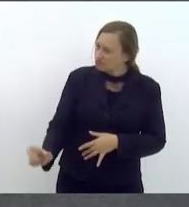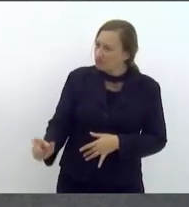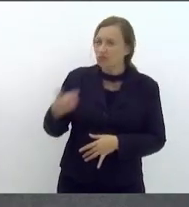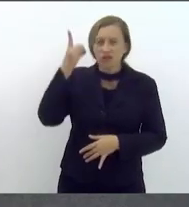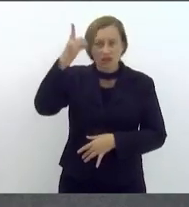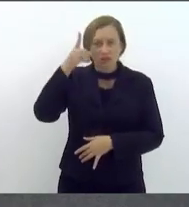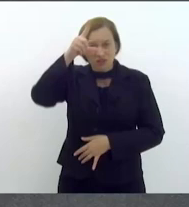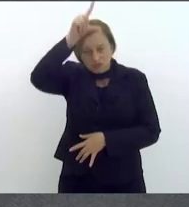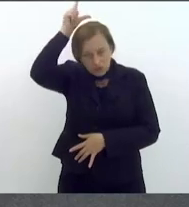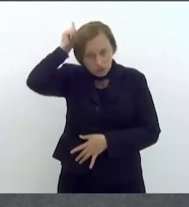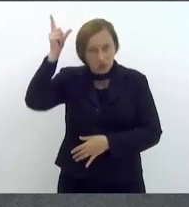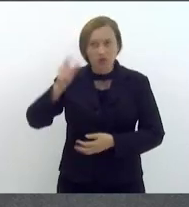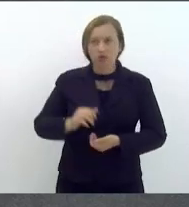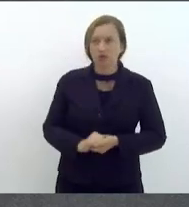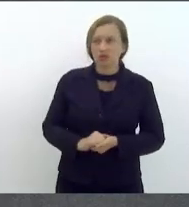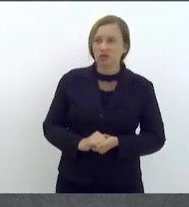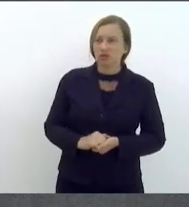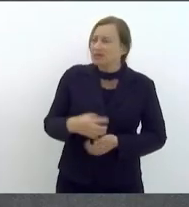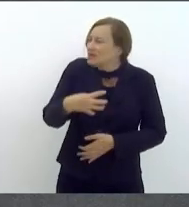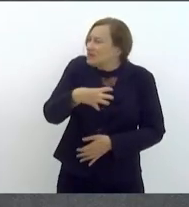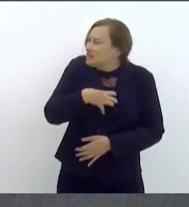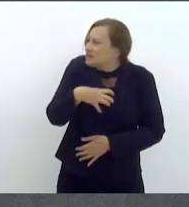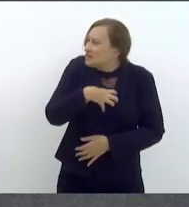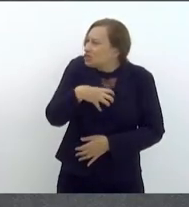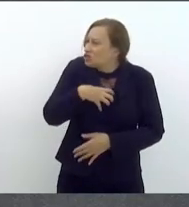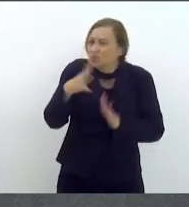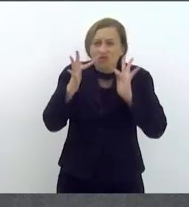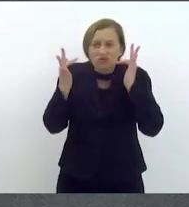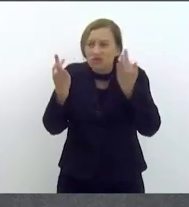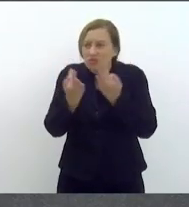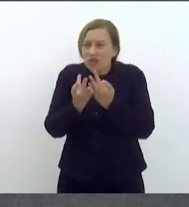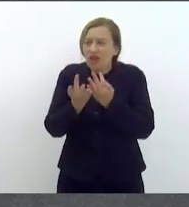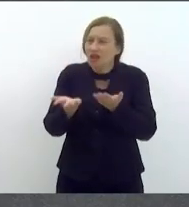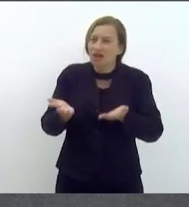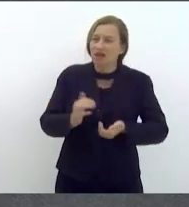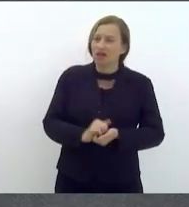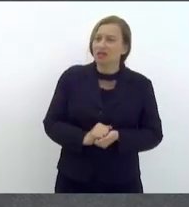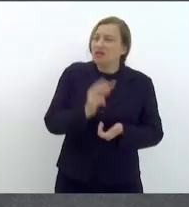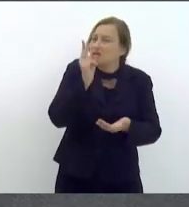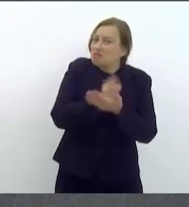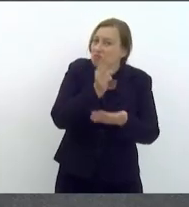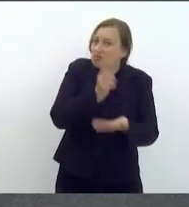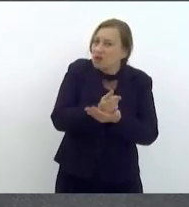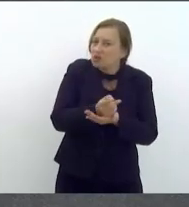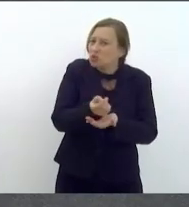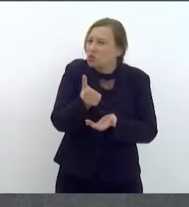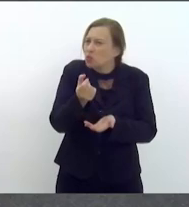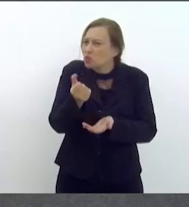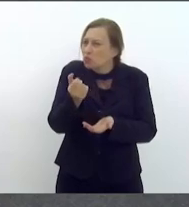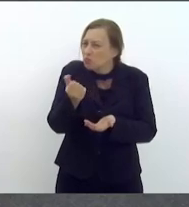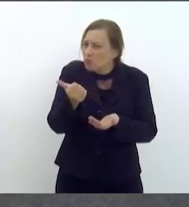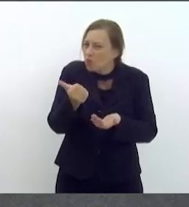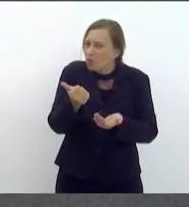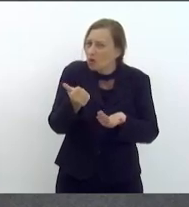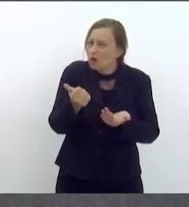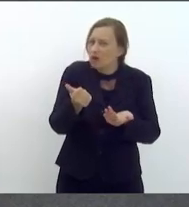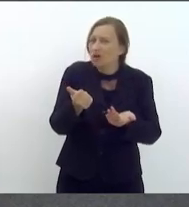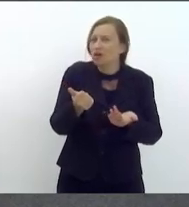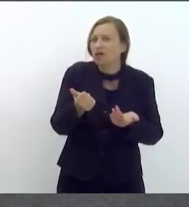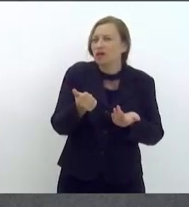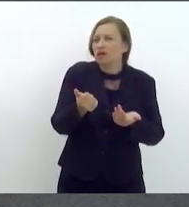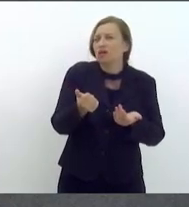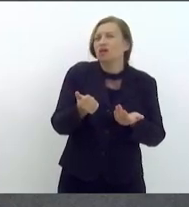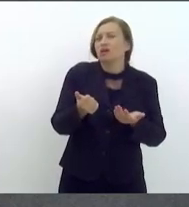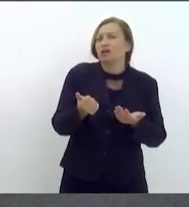Luiz Paulo por esse sentimento familiar mesmo com pouca assistência os deputados